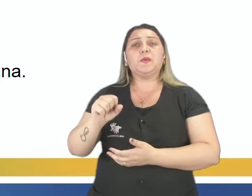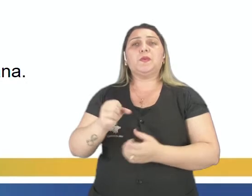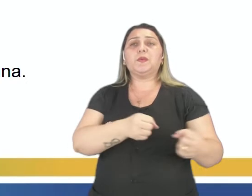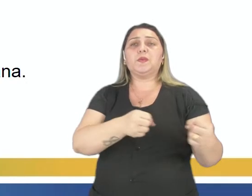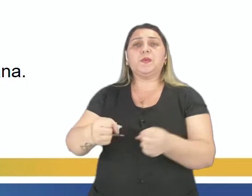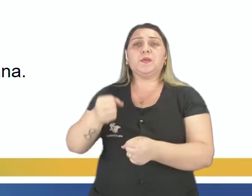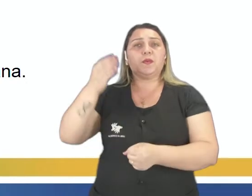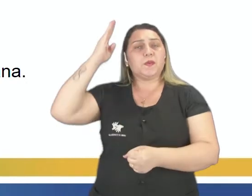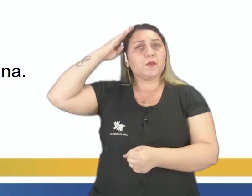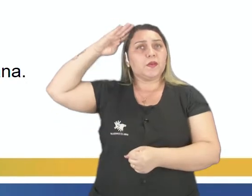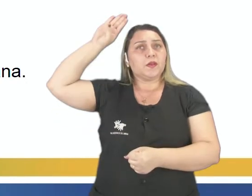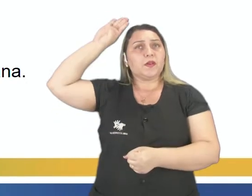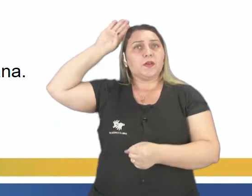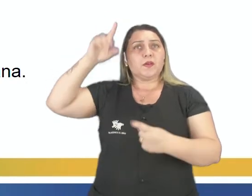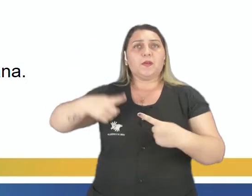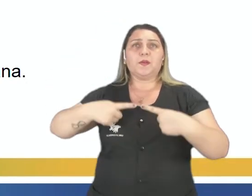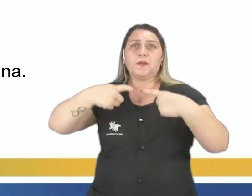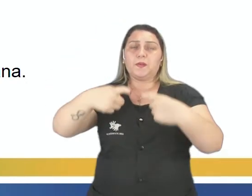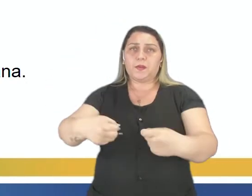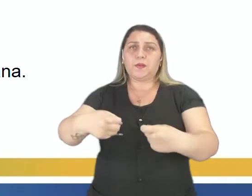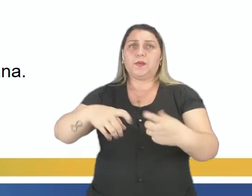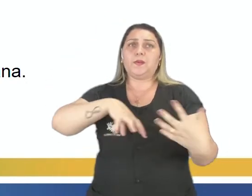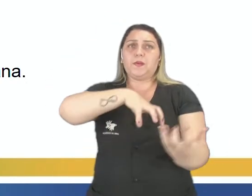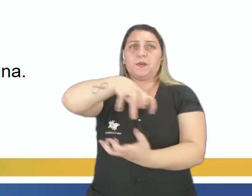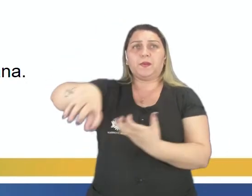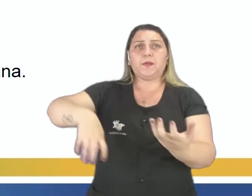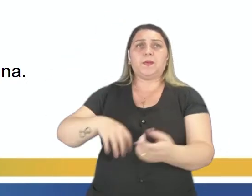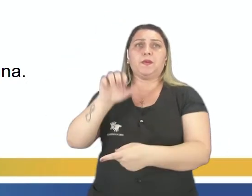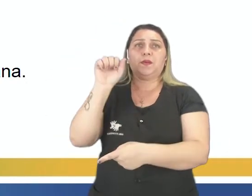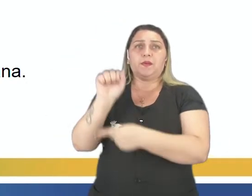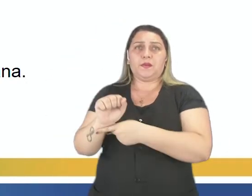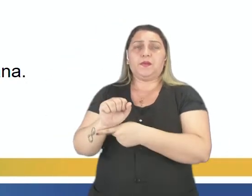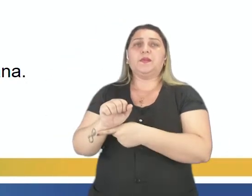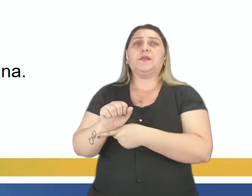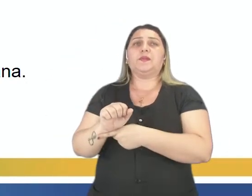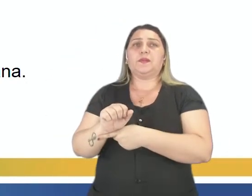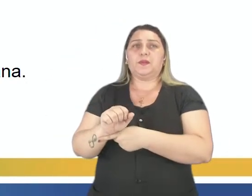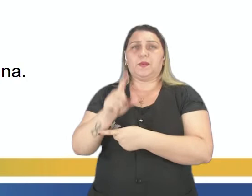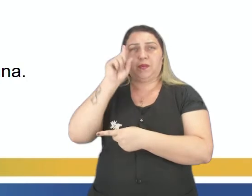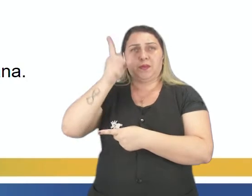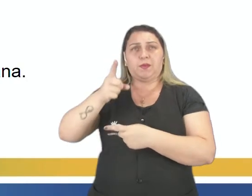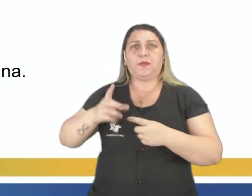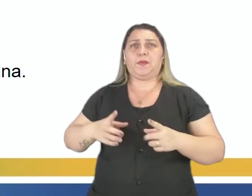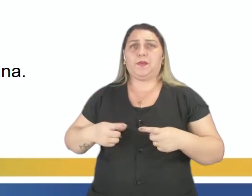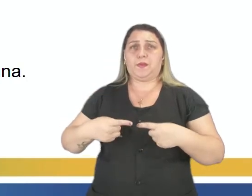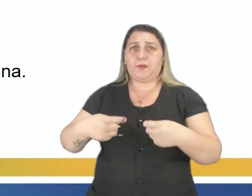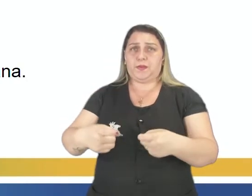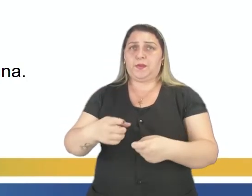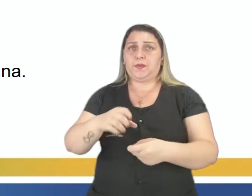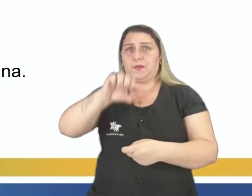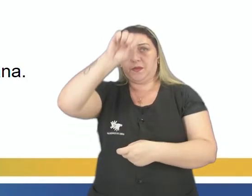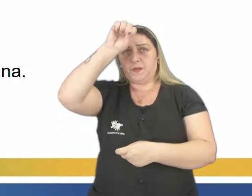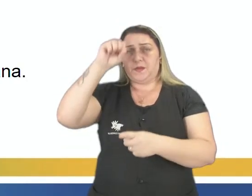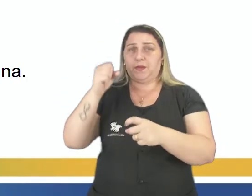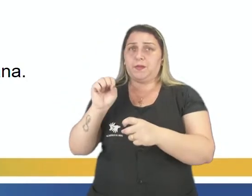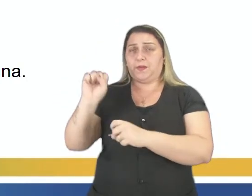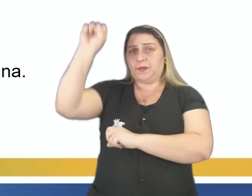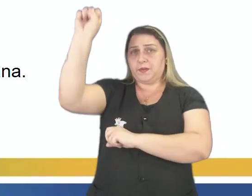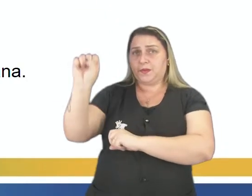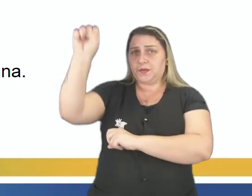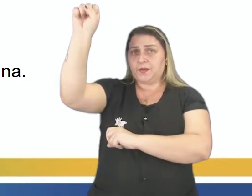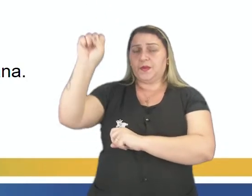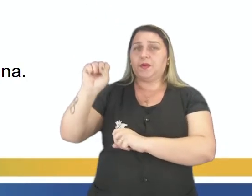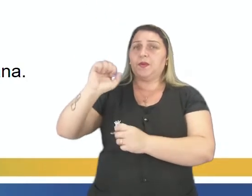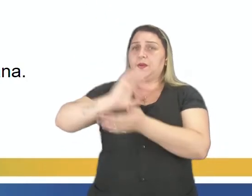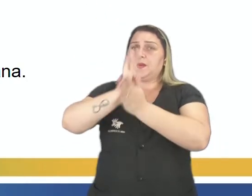em Cuba. A luta revolucionária, foi dirigida por uma guerrilha comunista que pôde derrotar